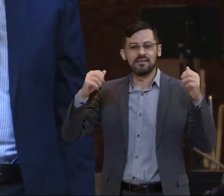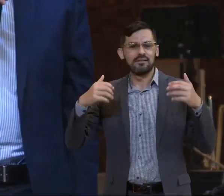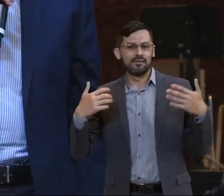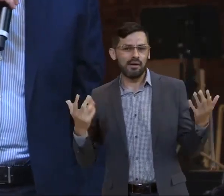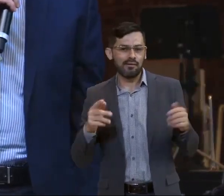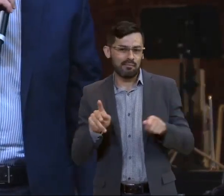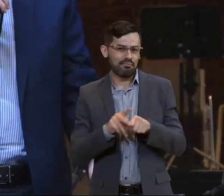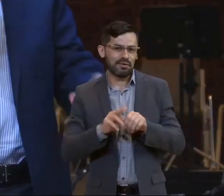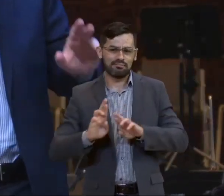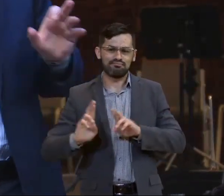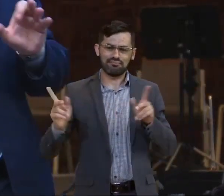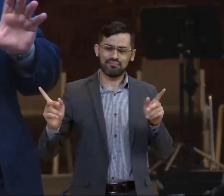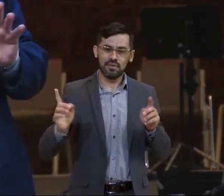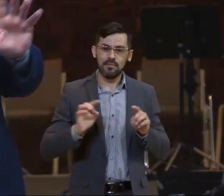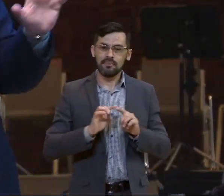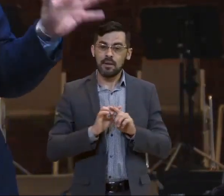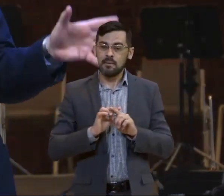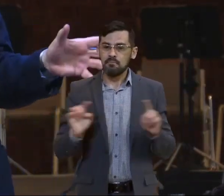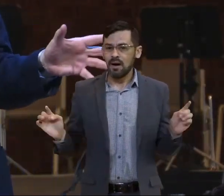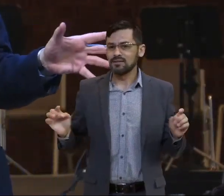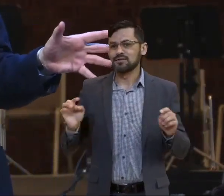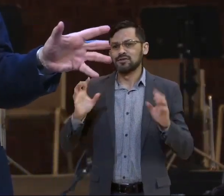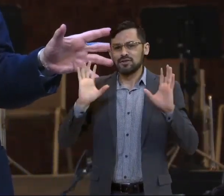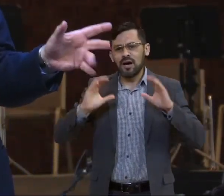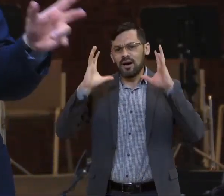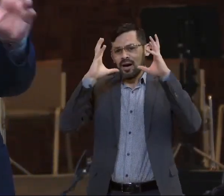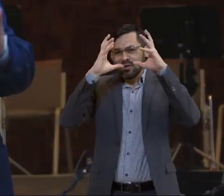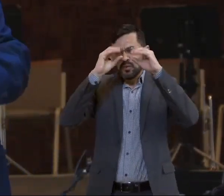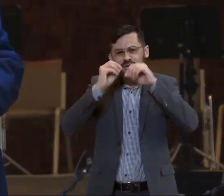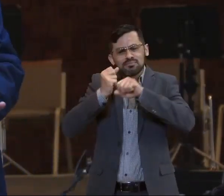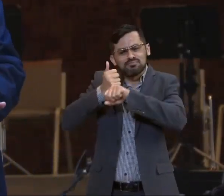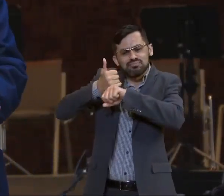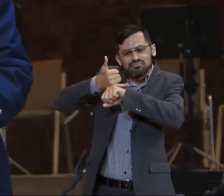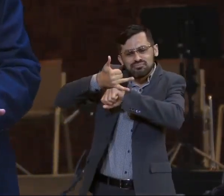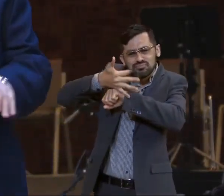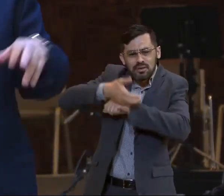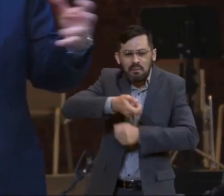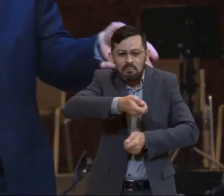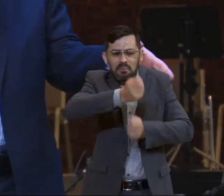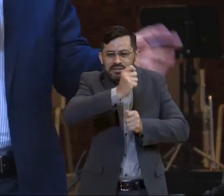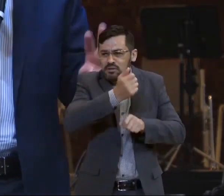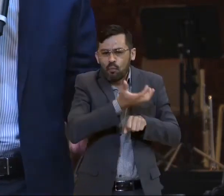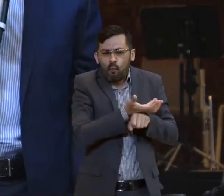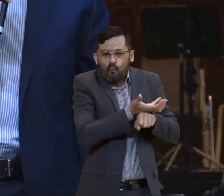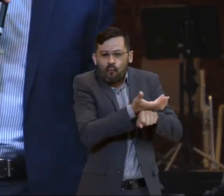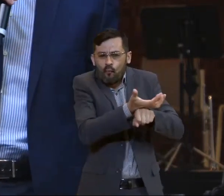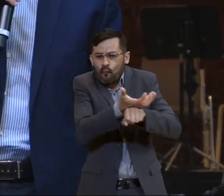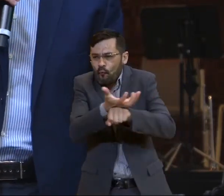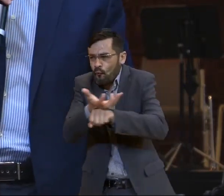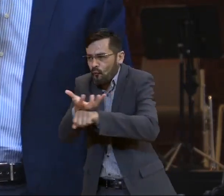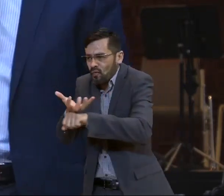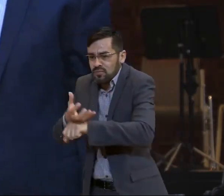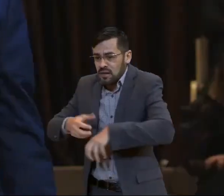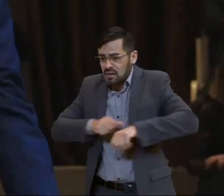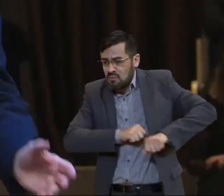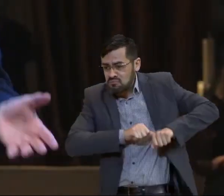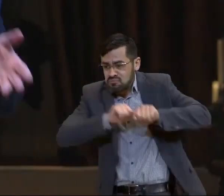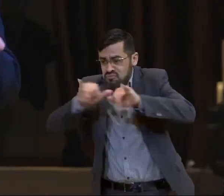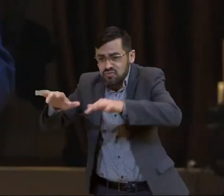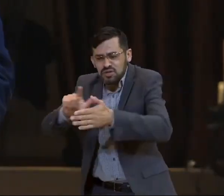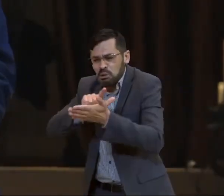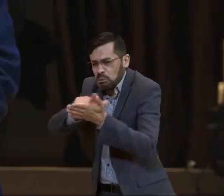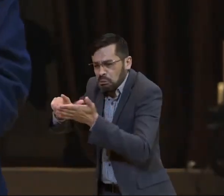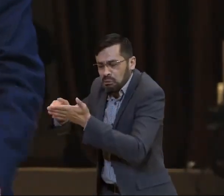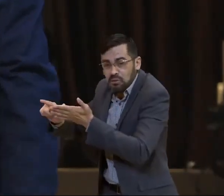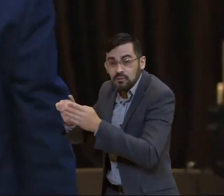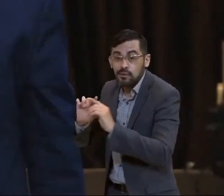extemporâneas. E ele tinha passado uma noite inteira pescando, não tinha pego nada, já tinha lavado as suas redes. E aí então